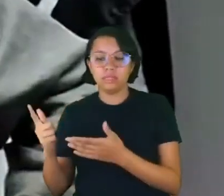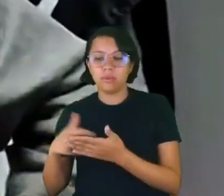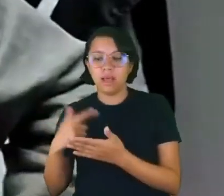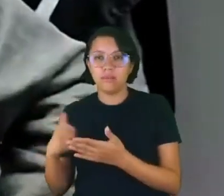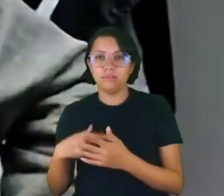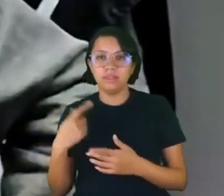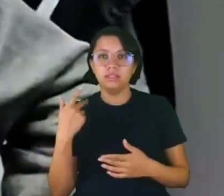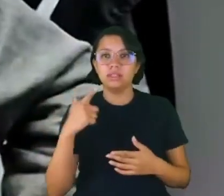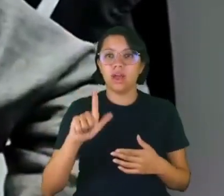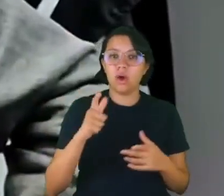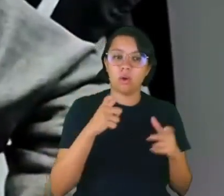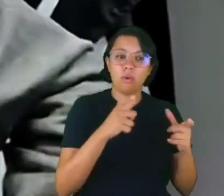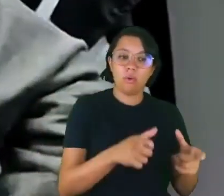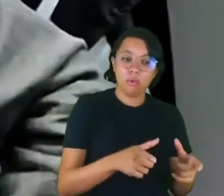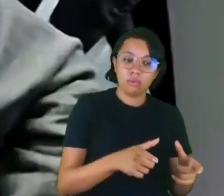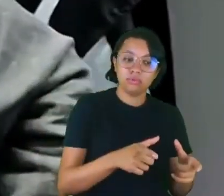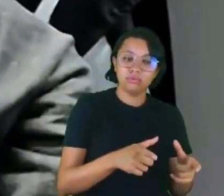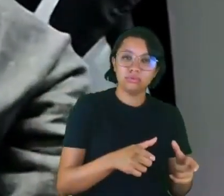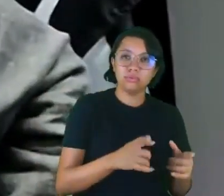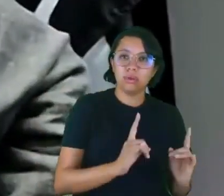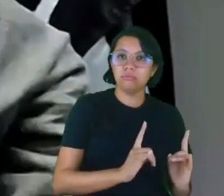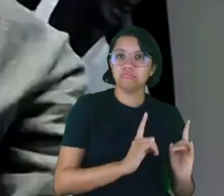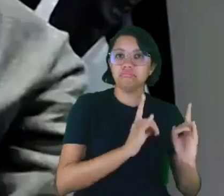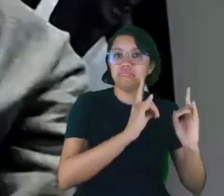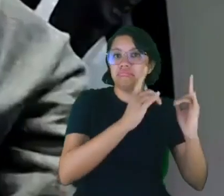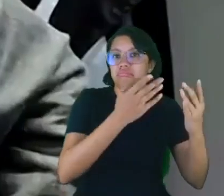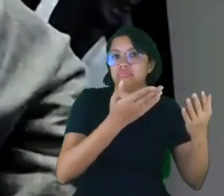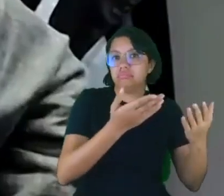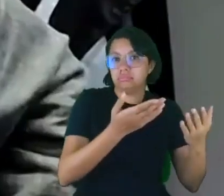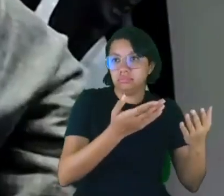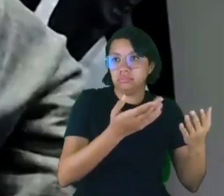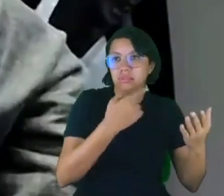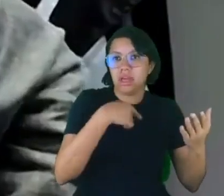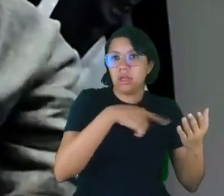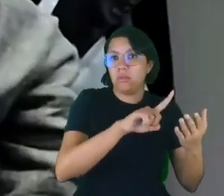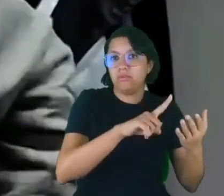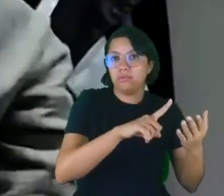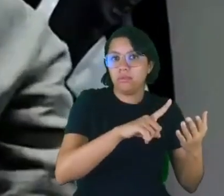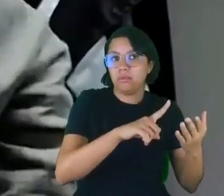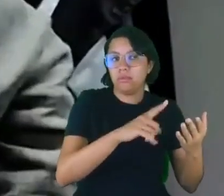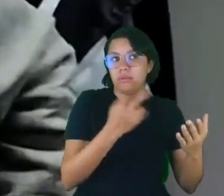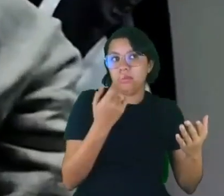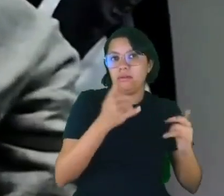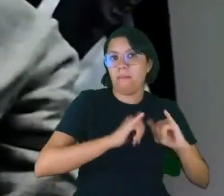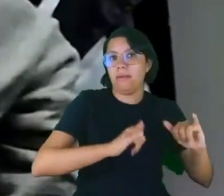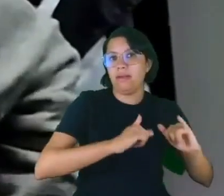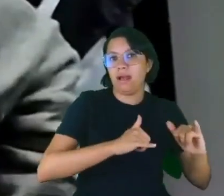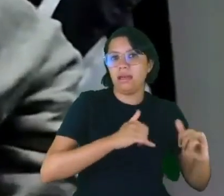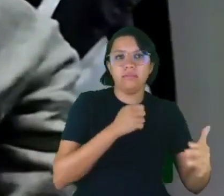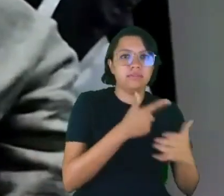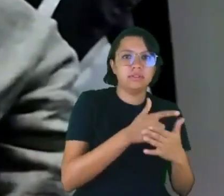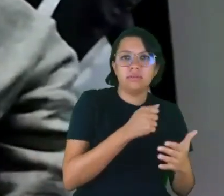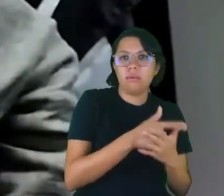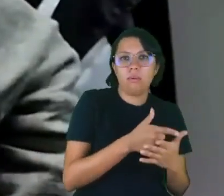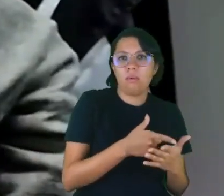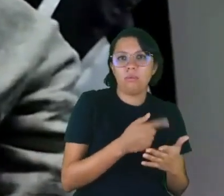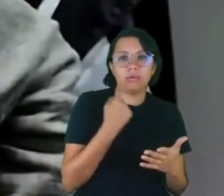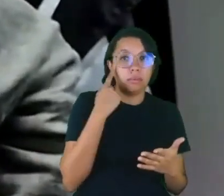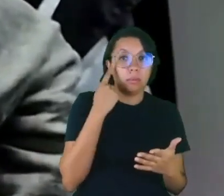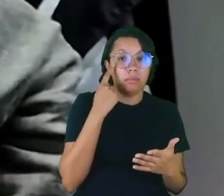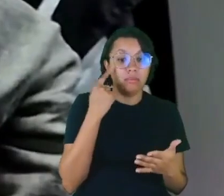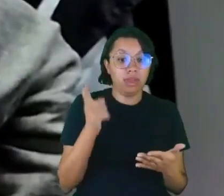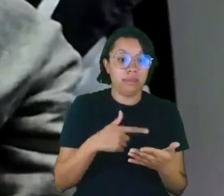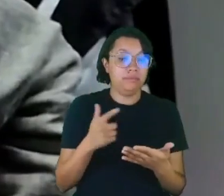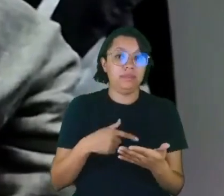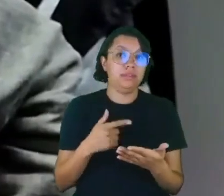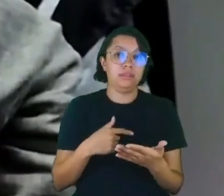Eu não vou para ver a revista, né? Não há, ao meu sentir, e ao sentir da turma, não houve,